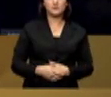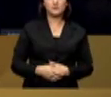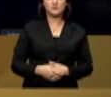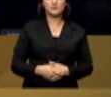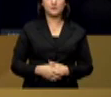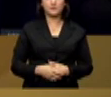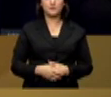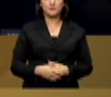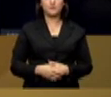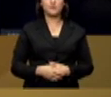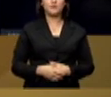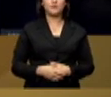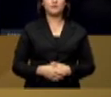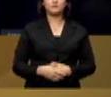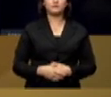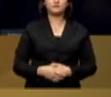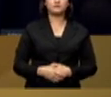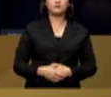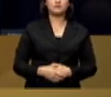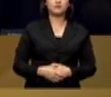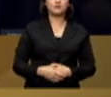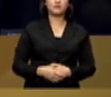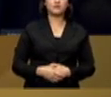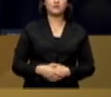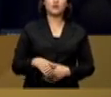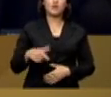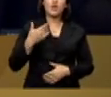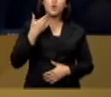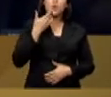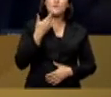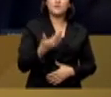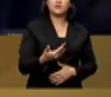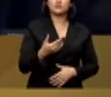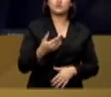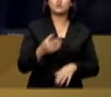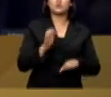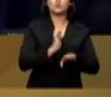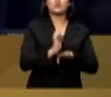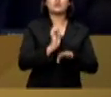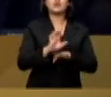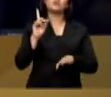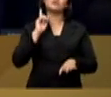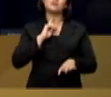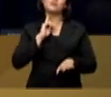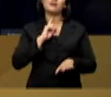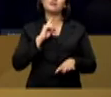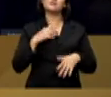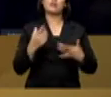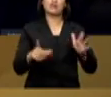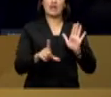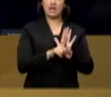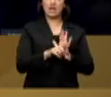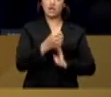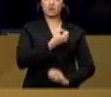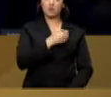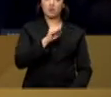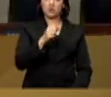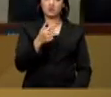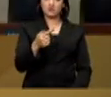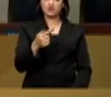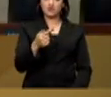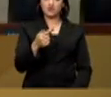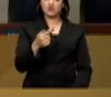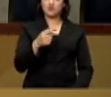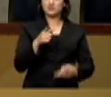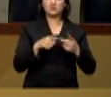Essa é a posição exarada pelo Estado de Minas Gerais. E na lei complementar 87, o segundo esclarecimento... Doutor, eu